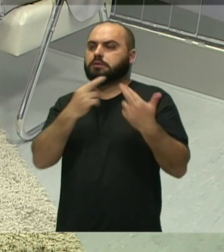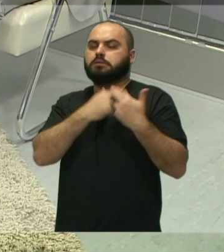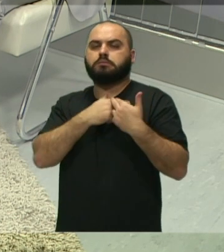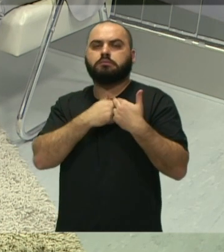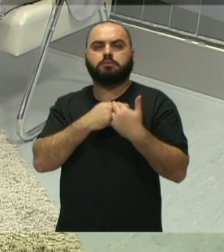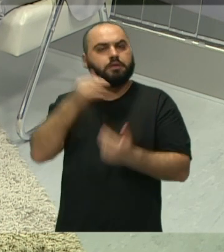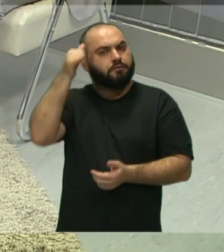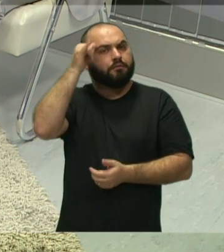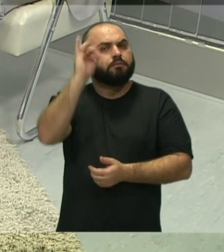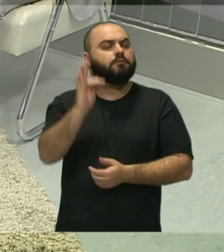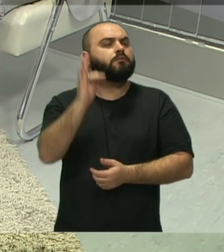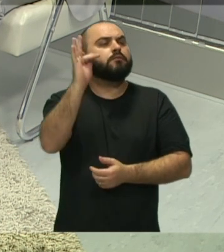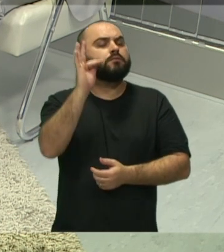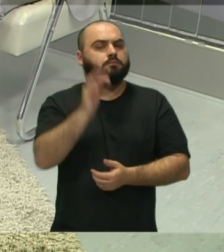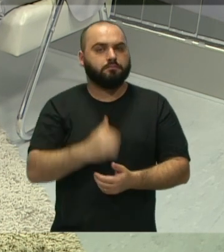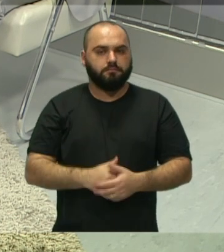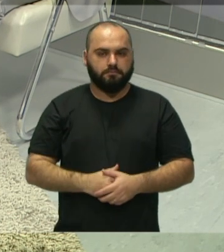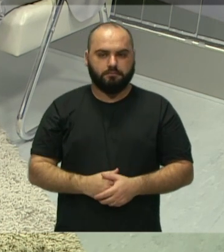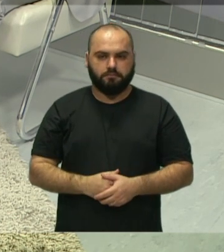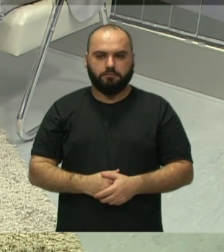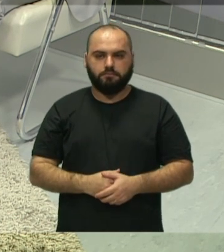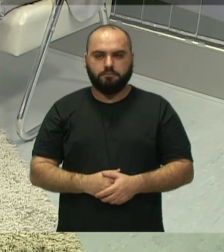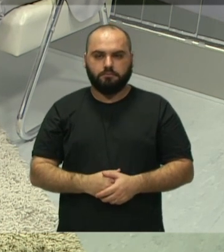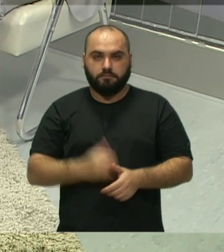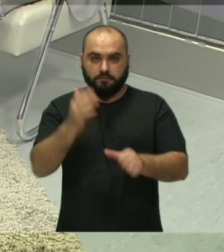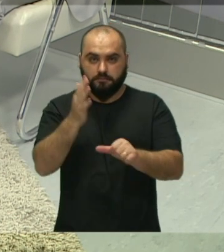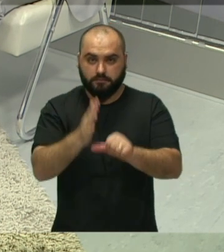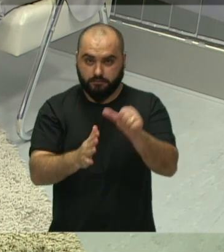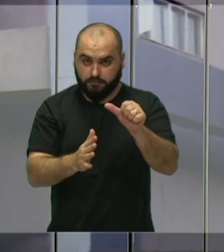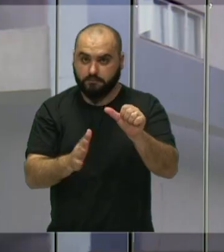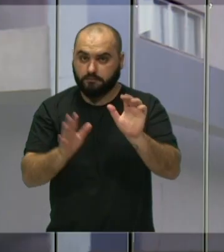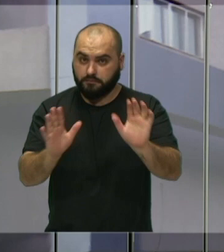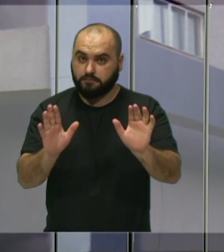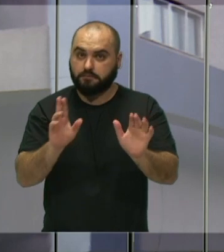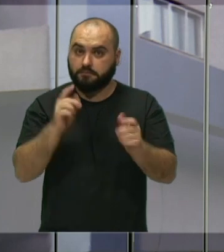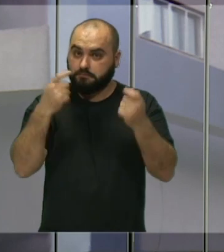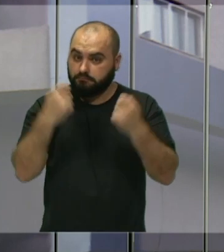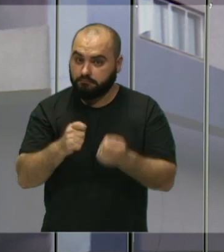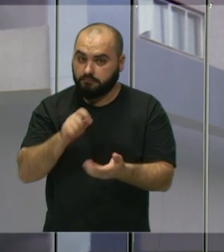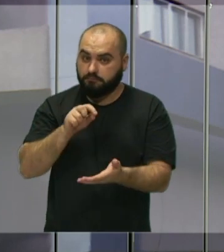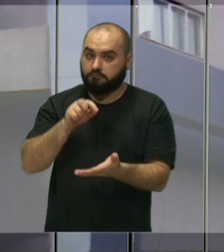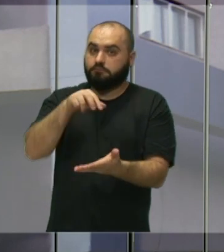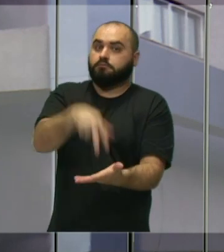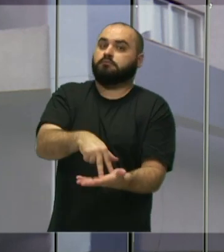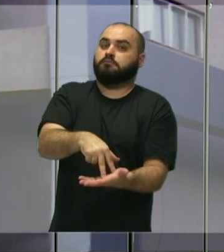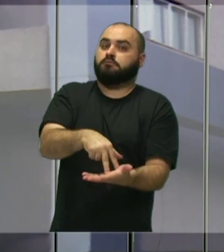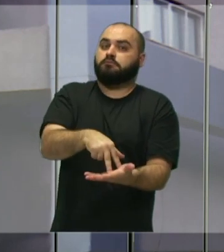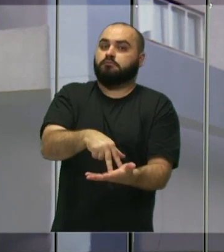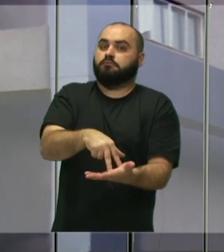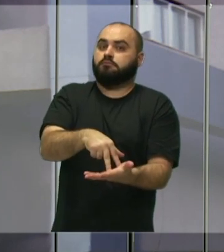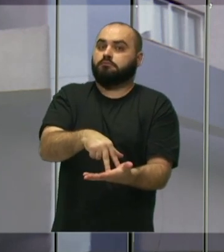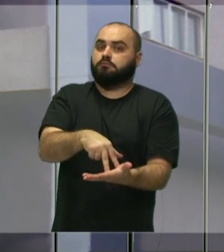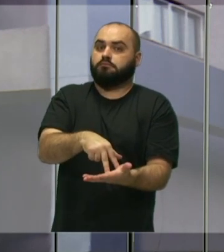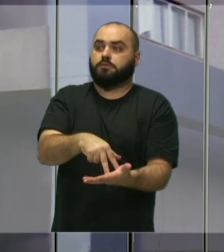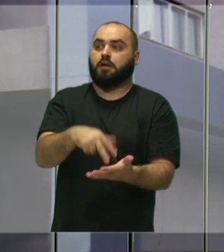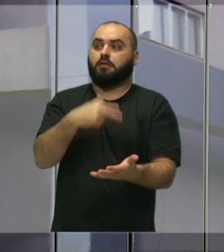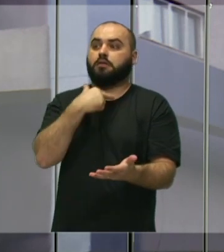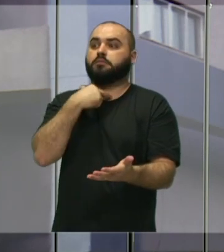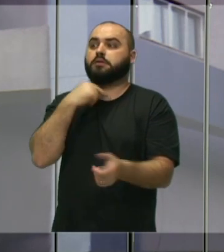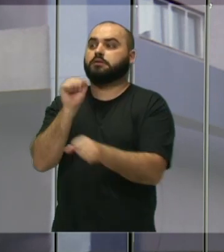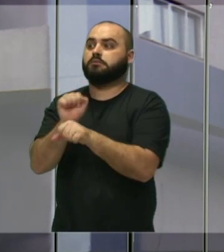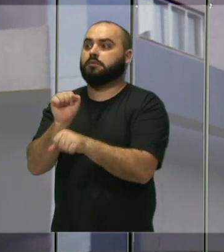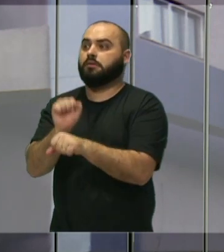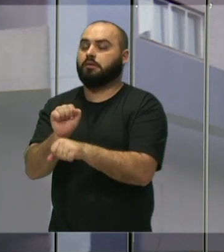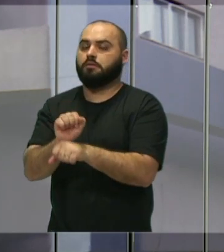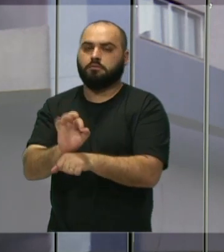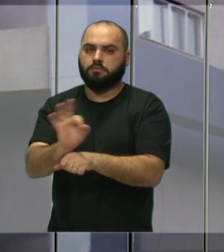no município? Em primeiro lugar, numa situação como essa, você tem que ter posicionamento. Você não pode jogar para a torcida. Quando essa